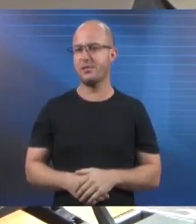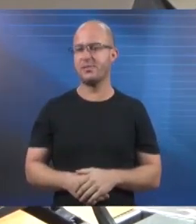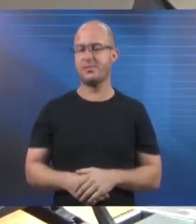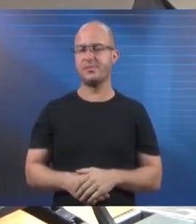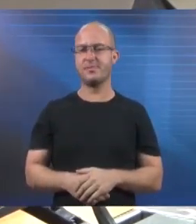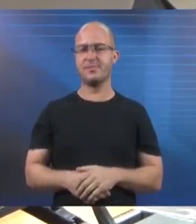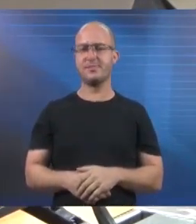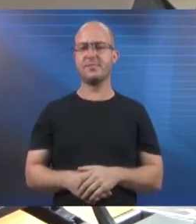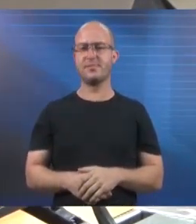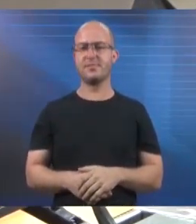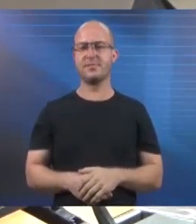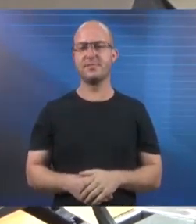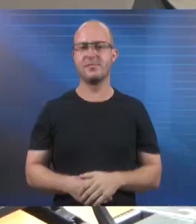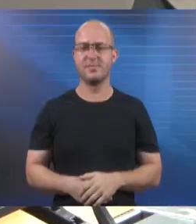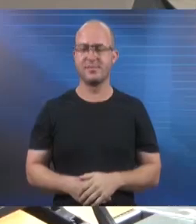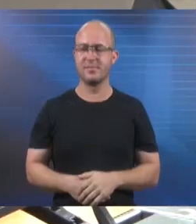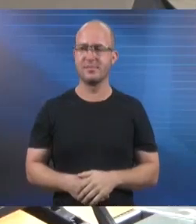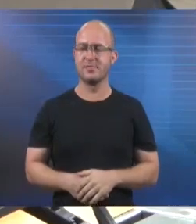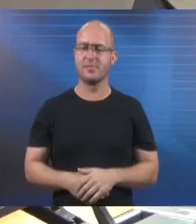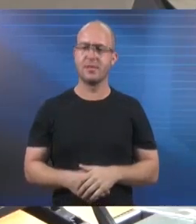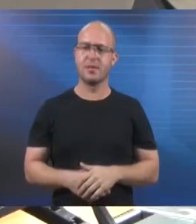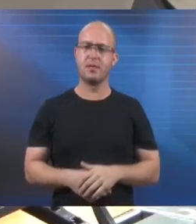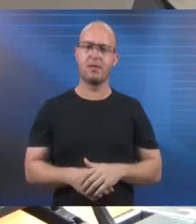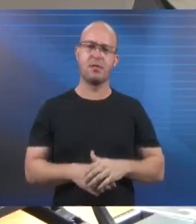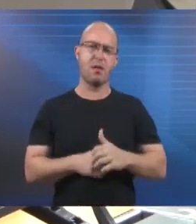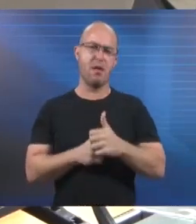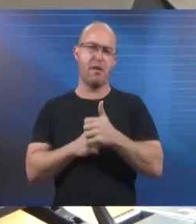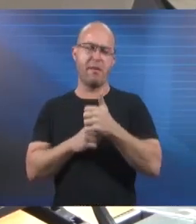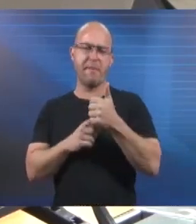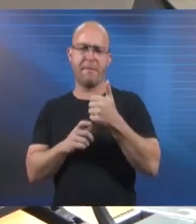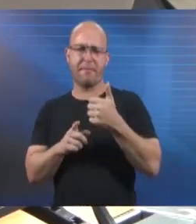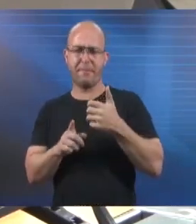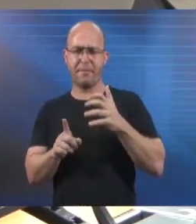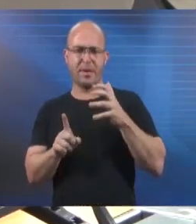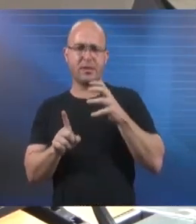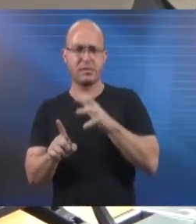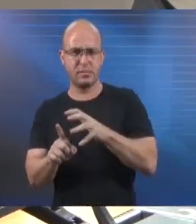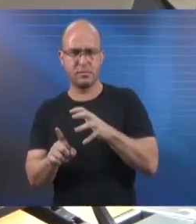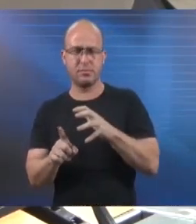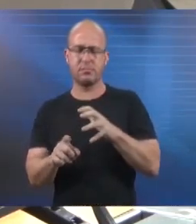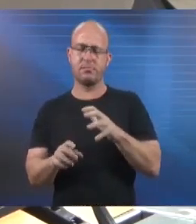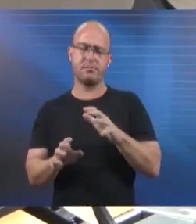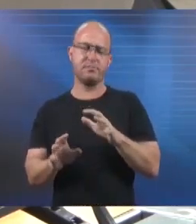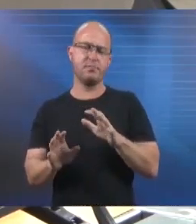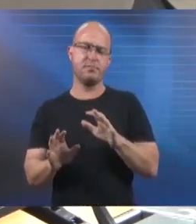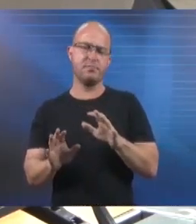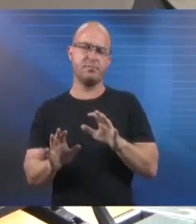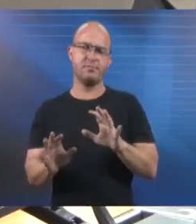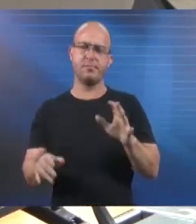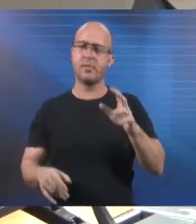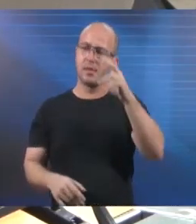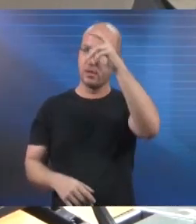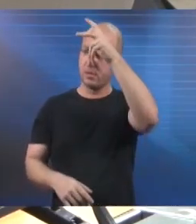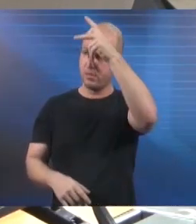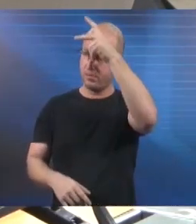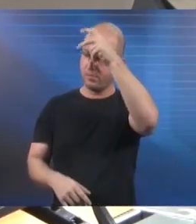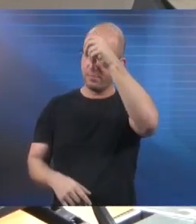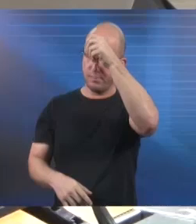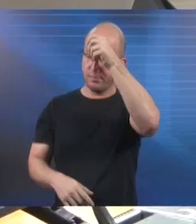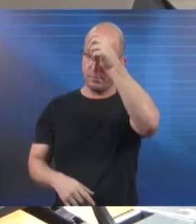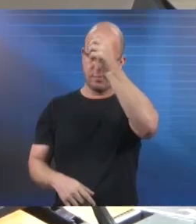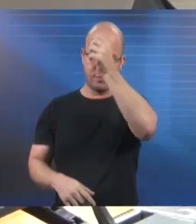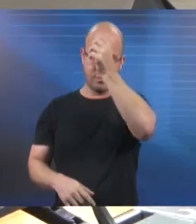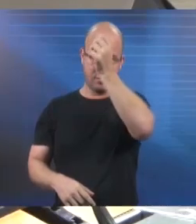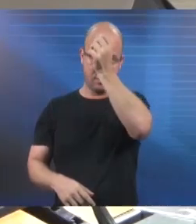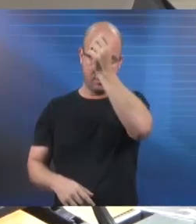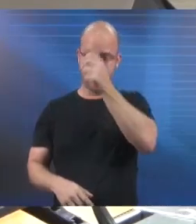Aí fala assim não porque tem perseguição tem senhor presidente o que me parece com